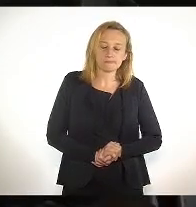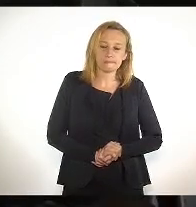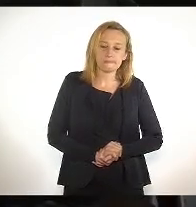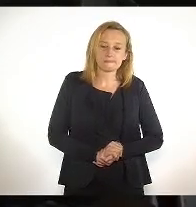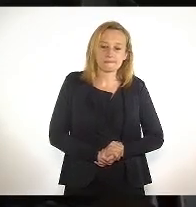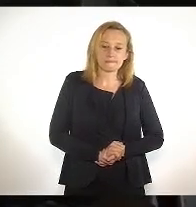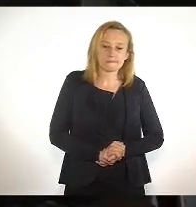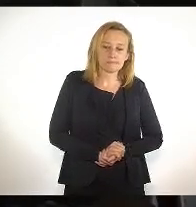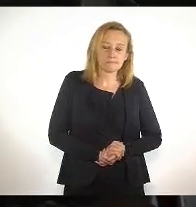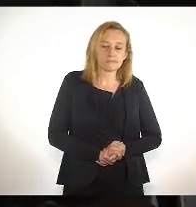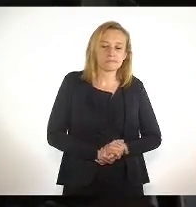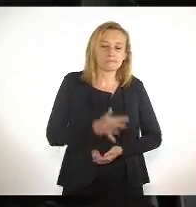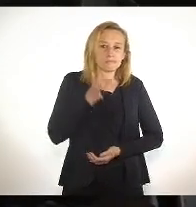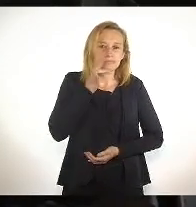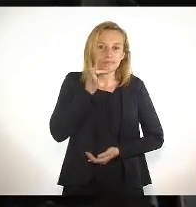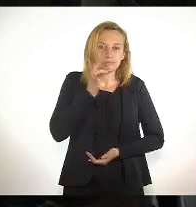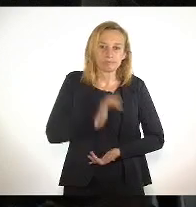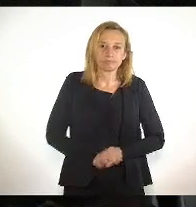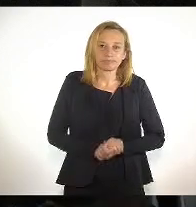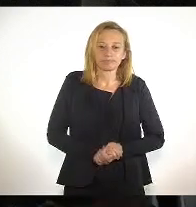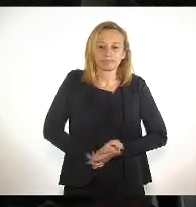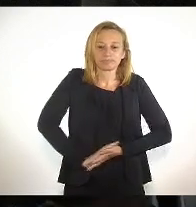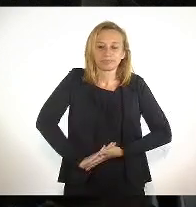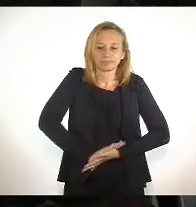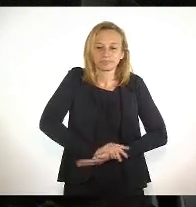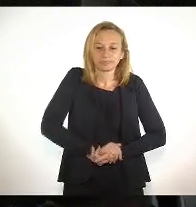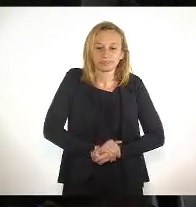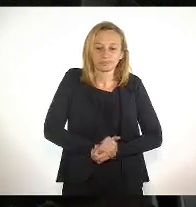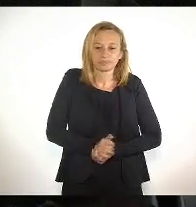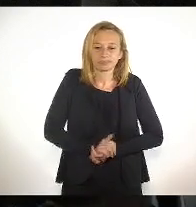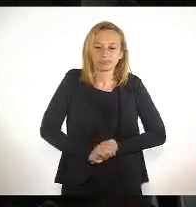Deputado Jorge Felipe Neto.